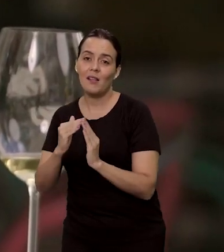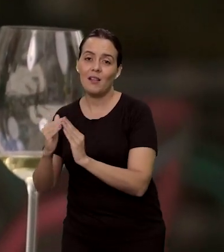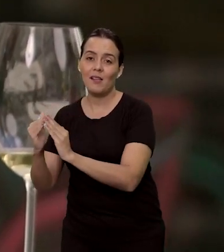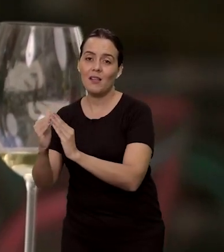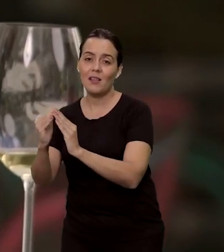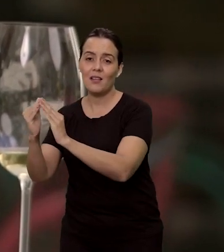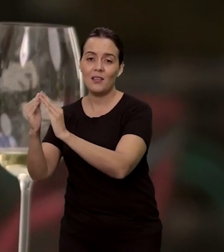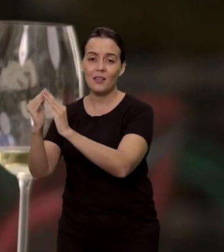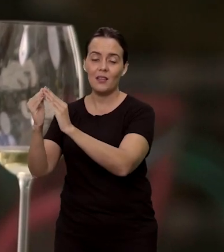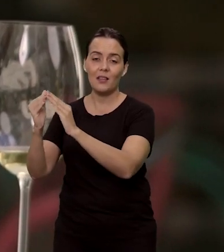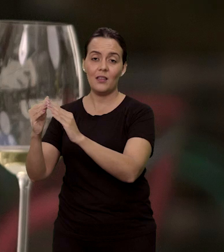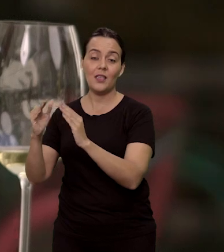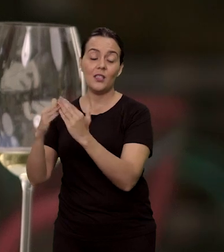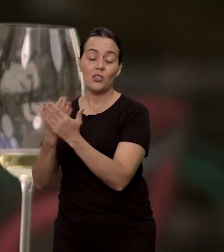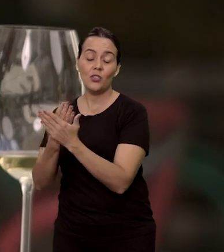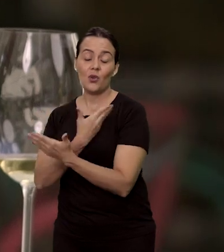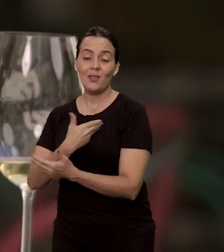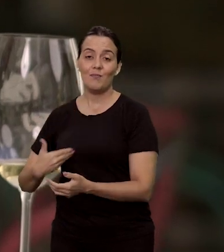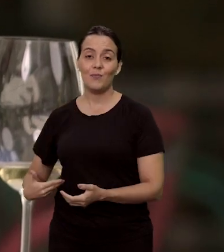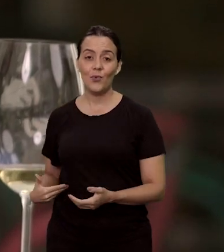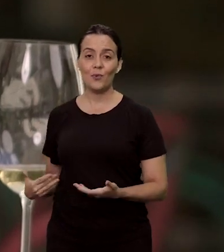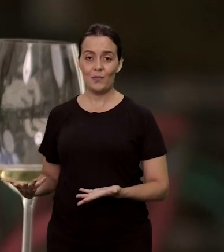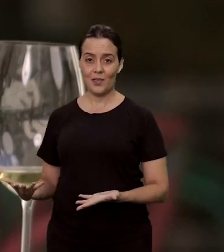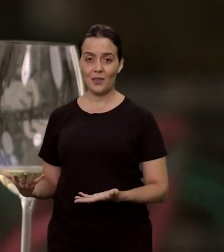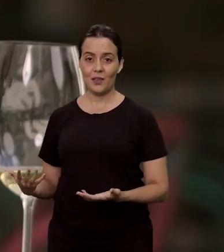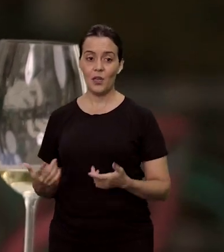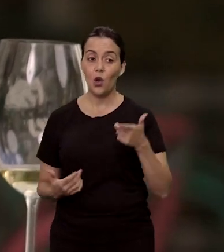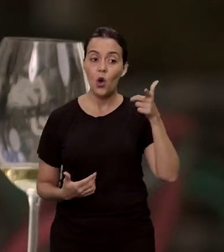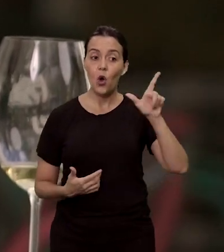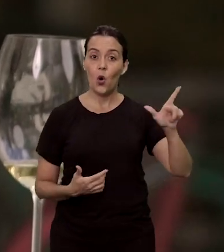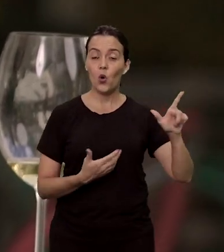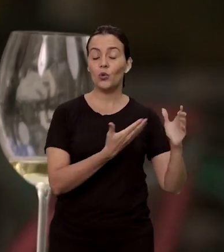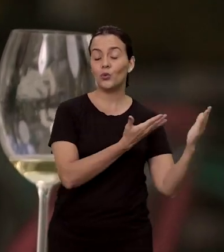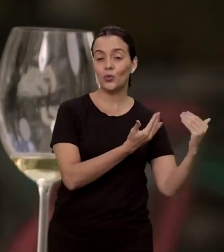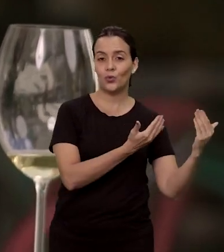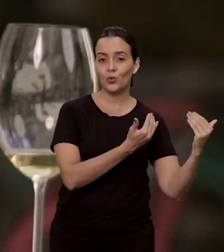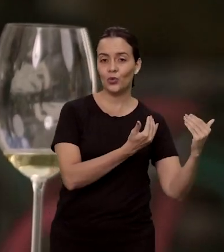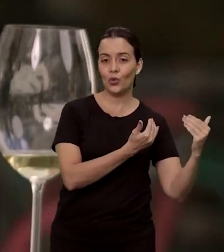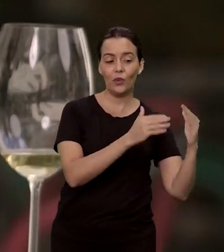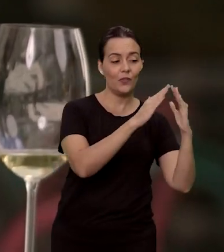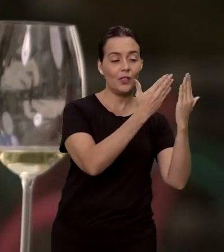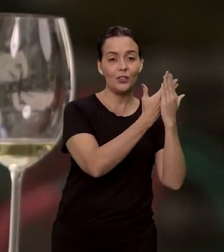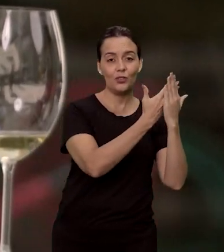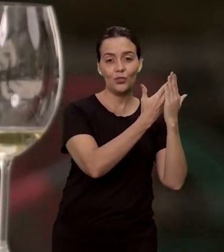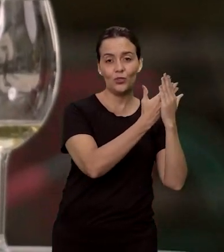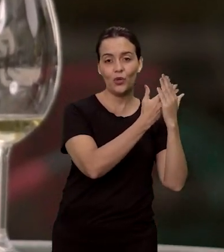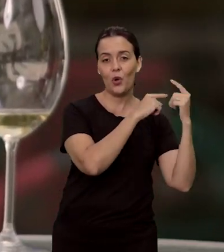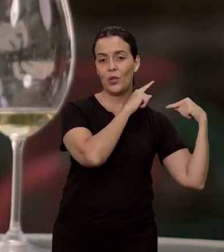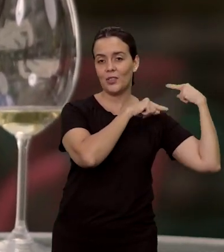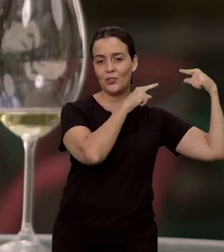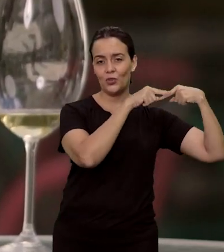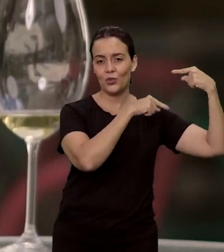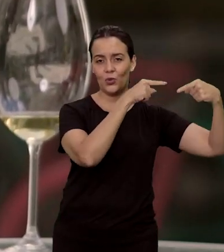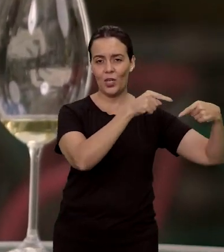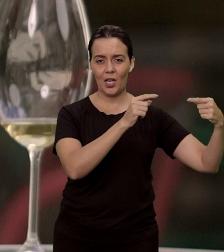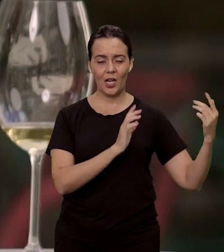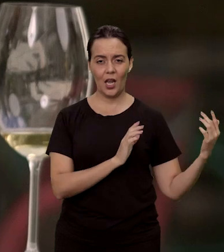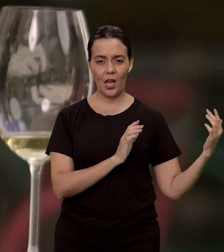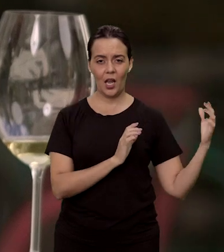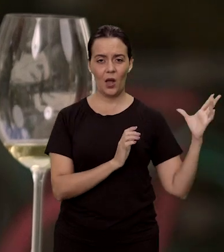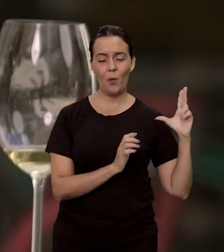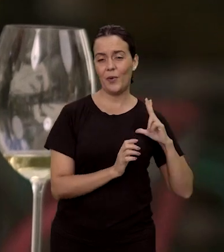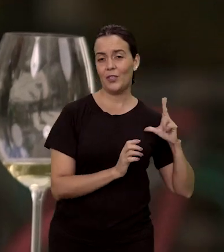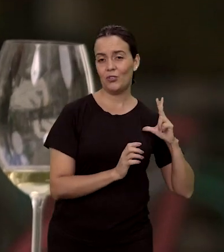pública, numa periferia de Porto Alegre, e um jovem que estuda numa escola tradicional, clássica, né, que tem todos os recursos,